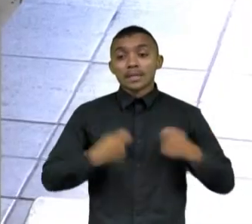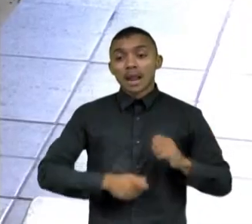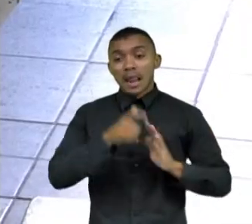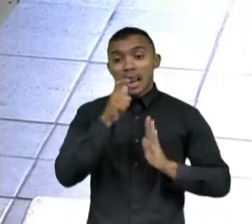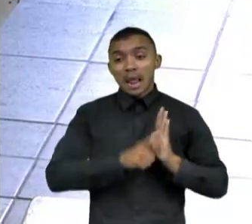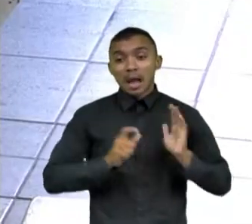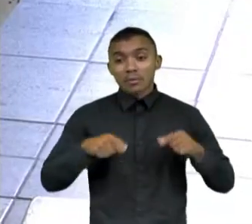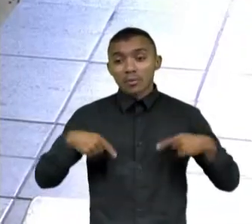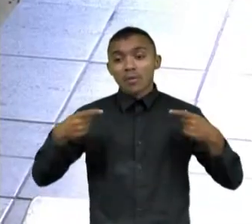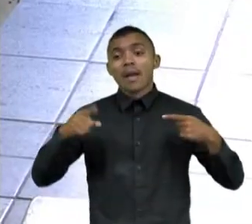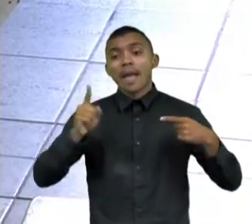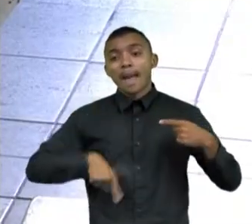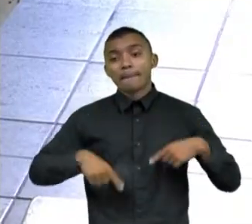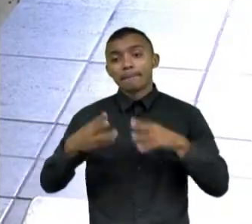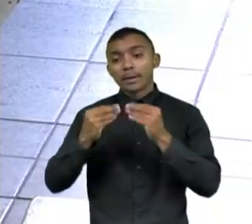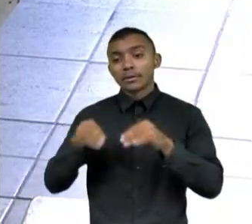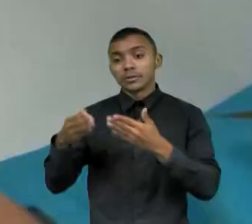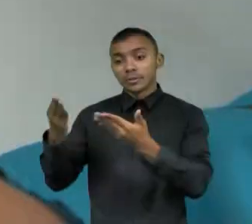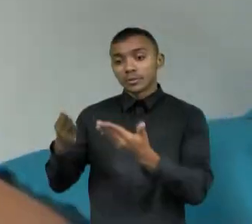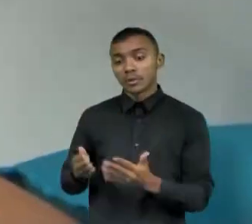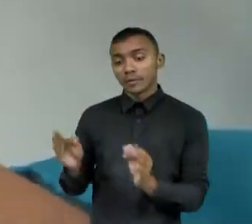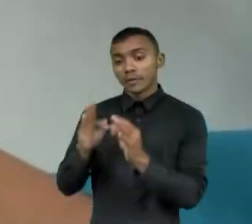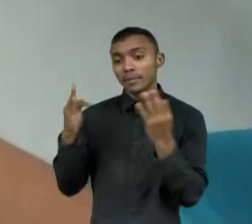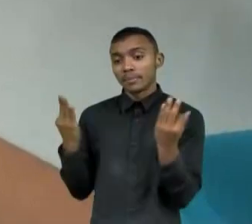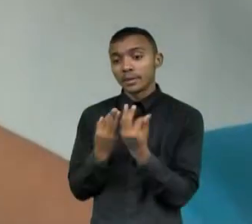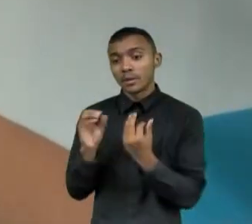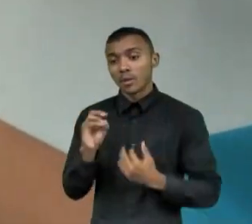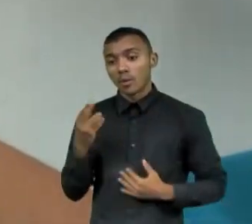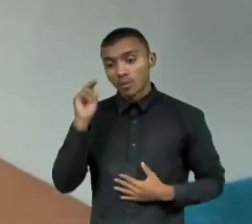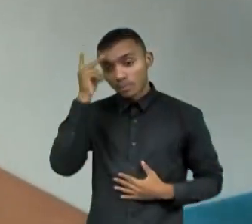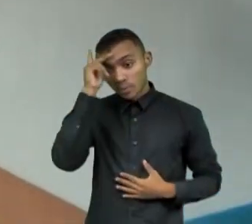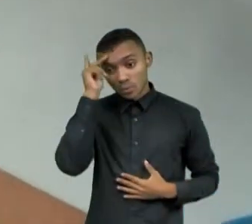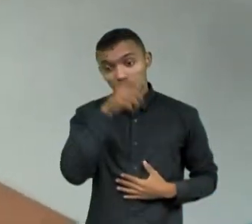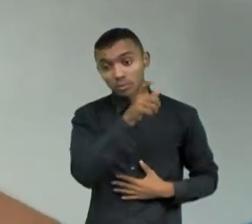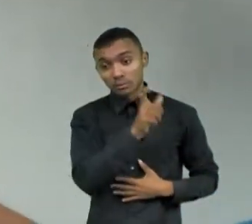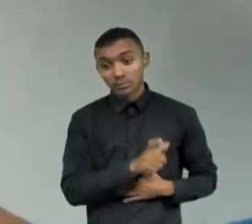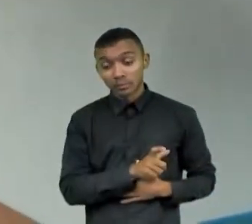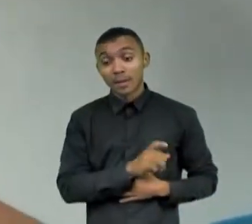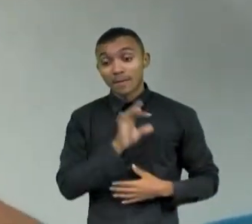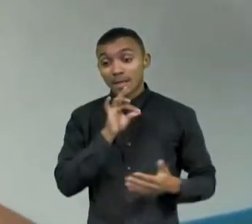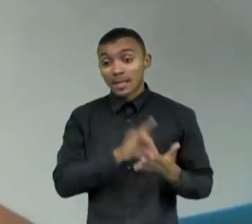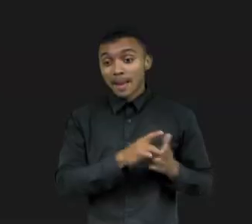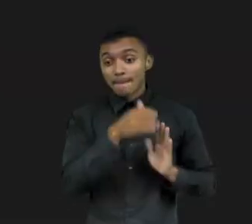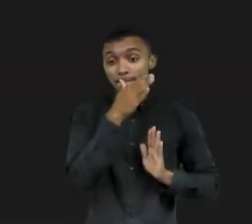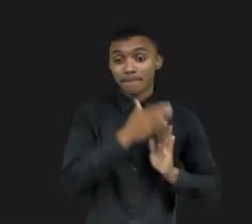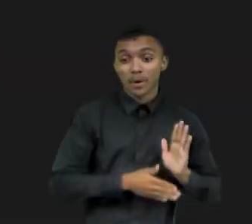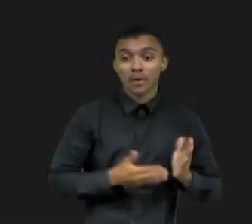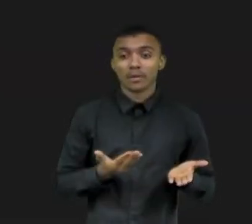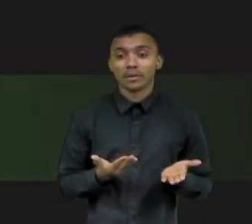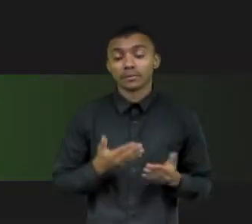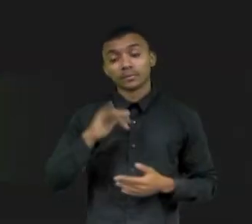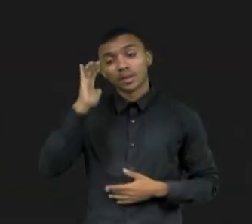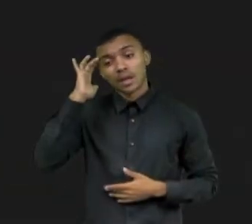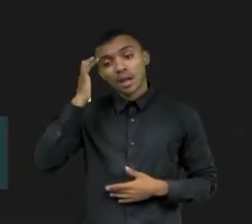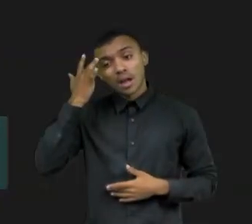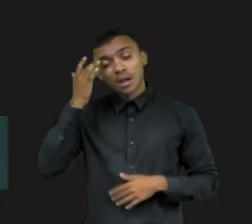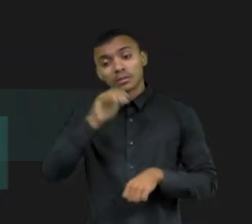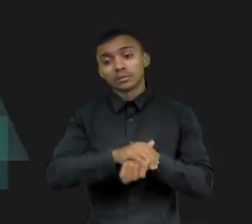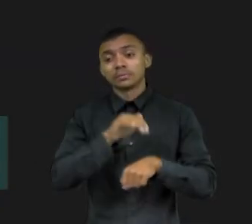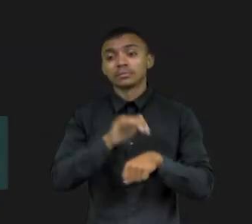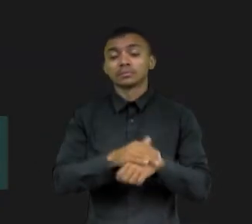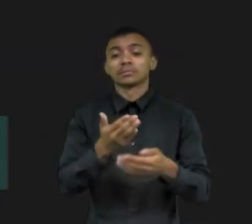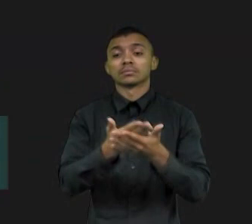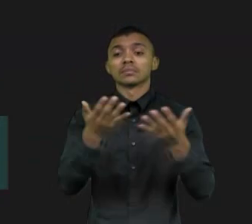do laudo prejudica o paciente em casos que seja comprovada a condição irreversível. Eu acho que é você